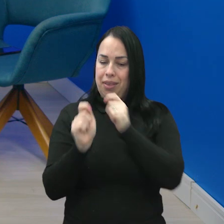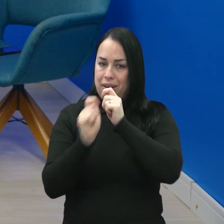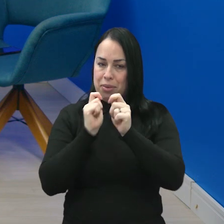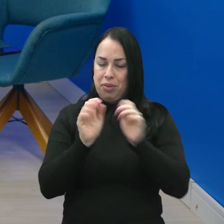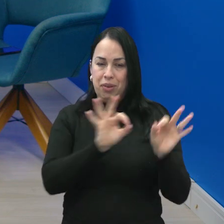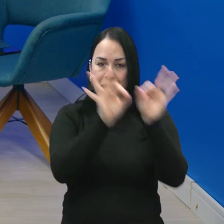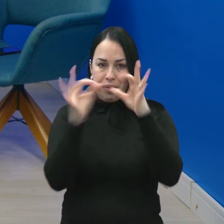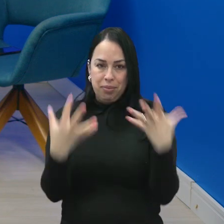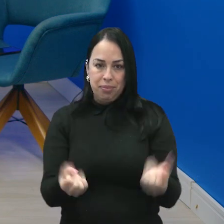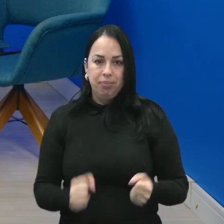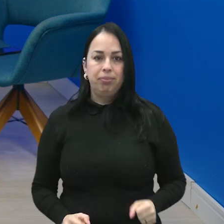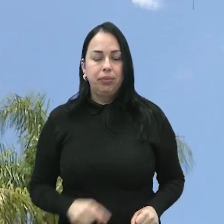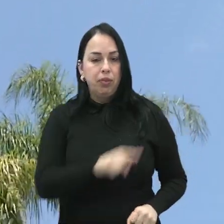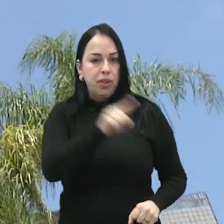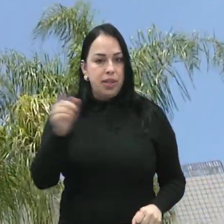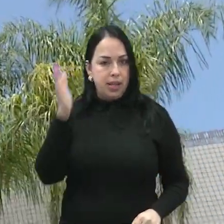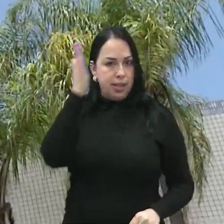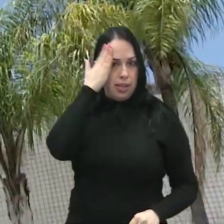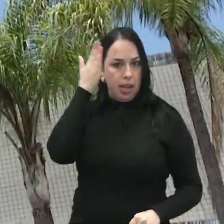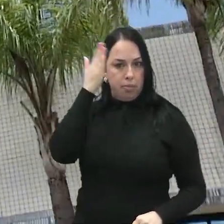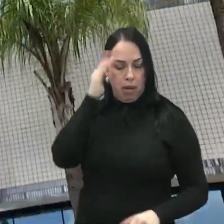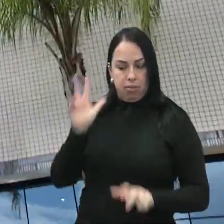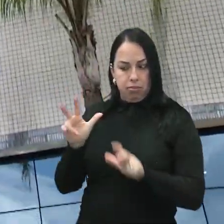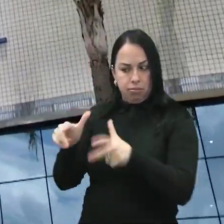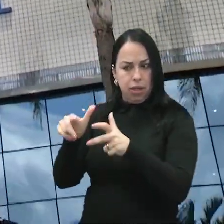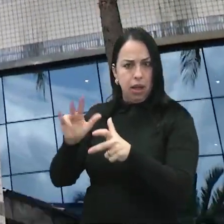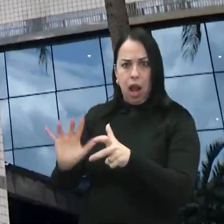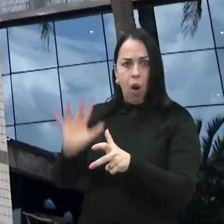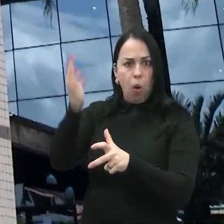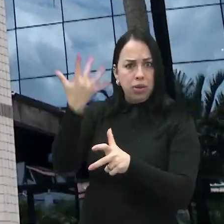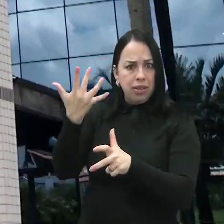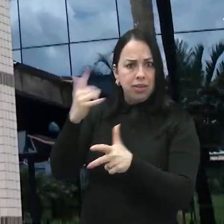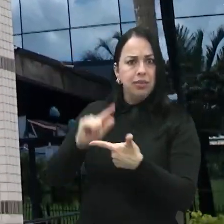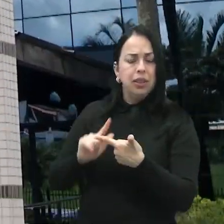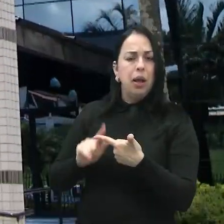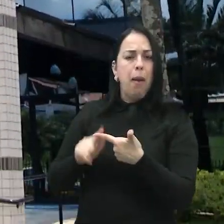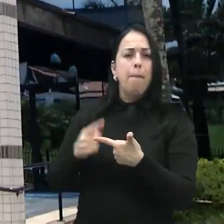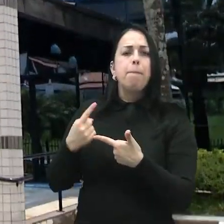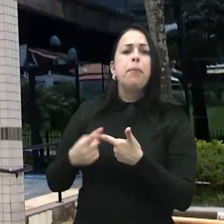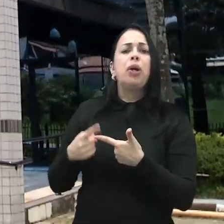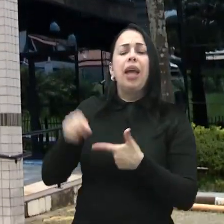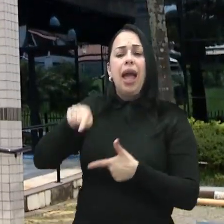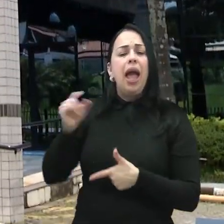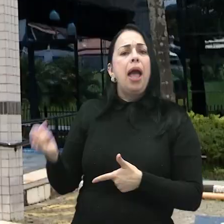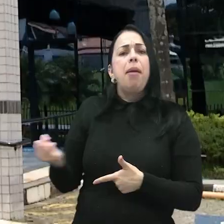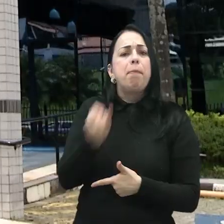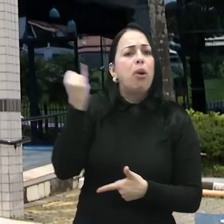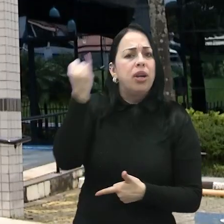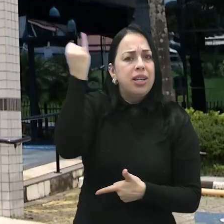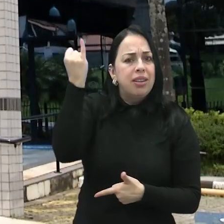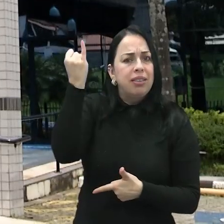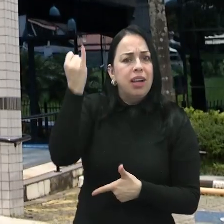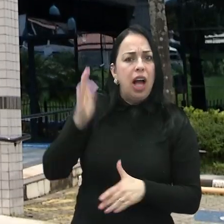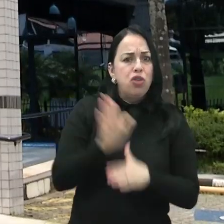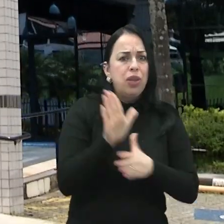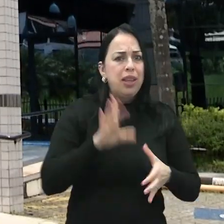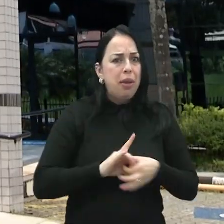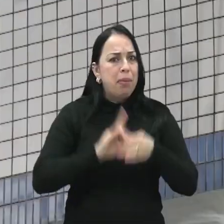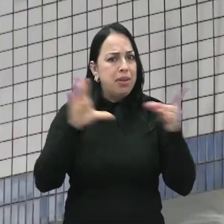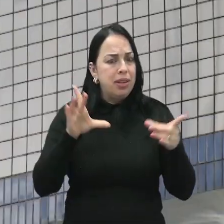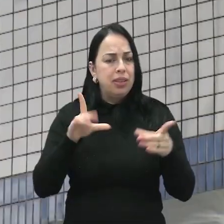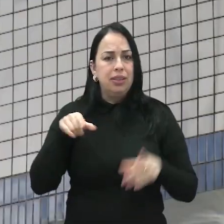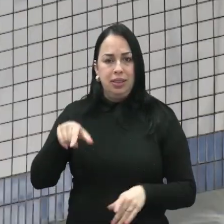próxima reportagem. Vamos conferir? Você sabe o que faz a Câmara Municipal e qual a importância do poder legislativo na